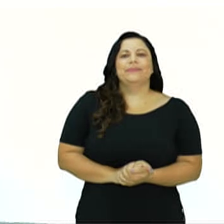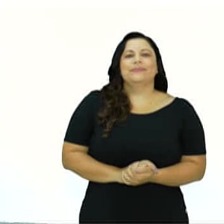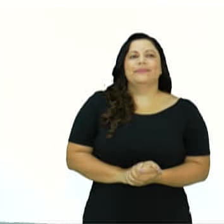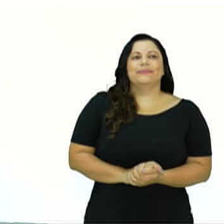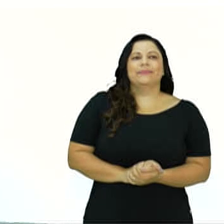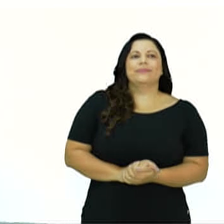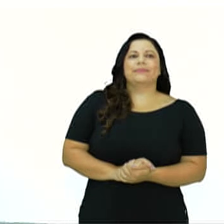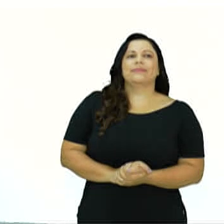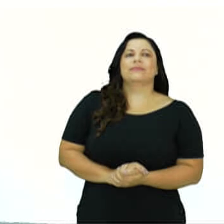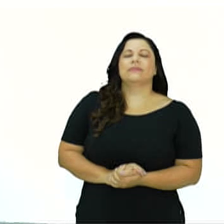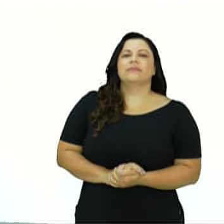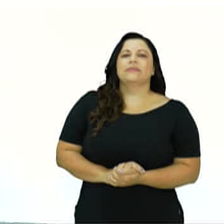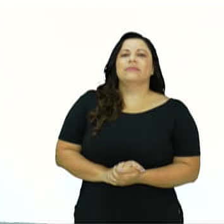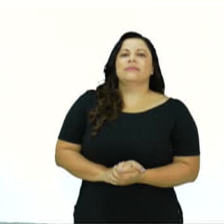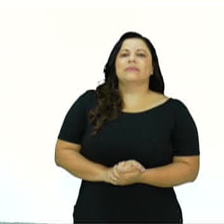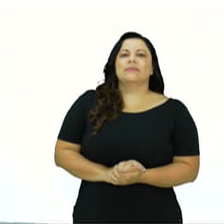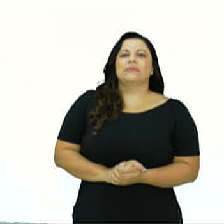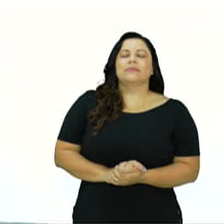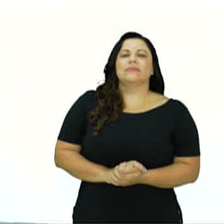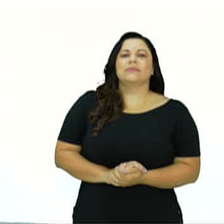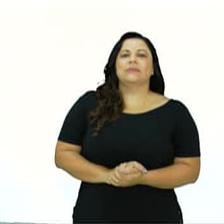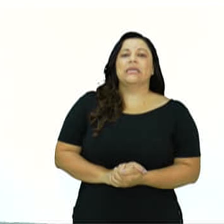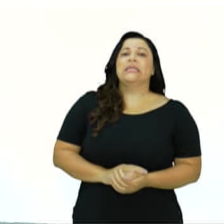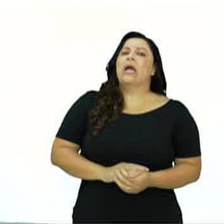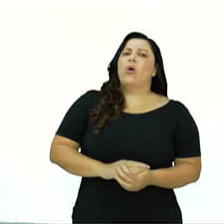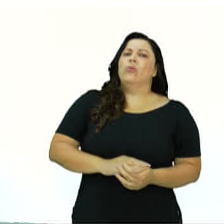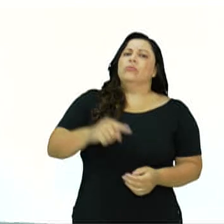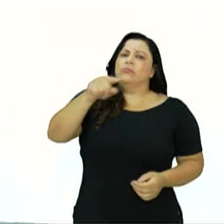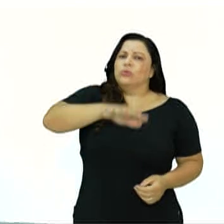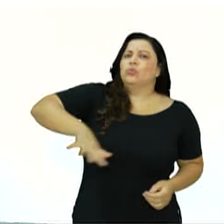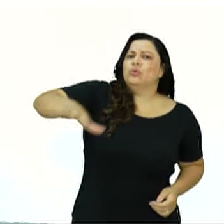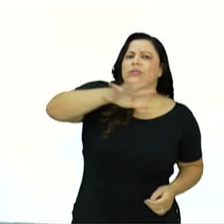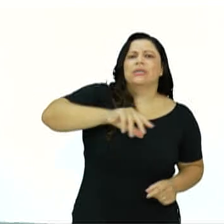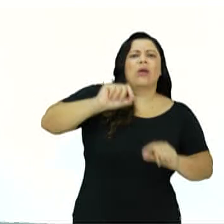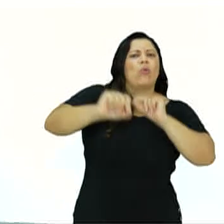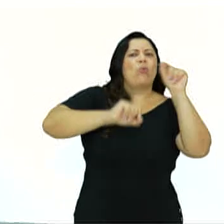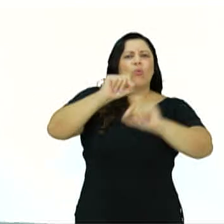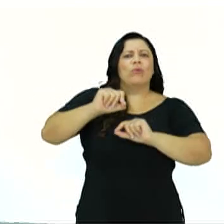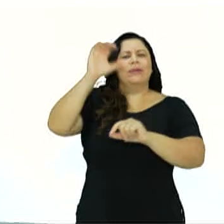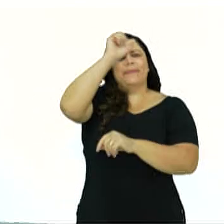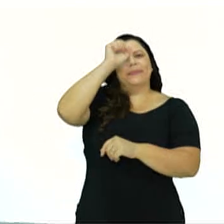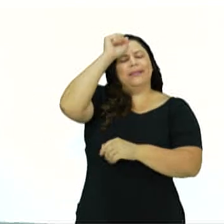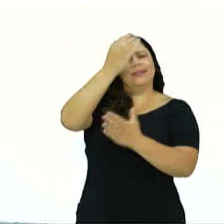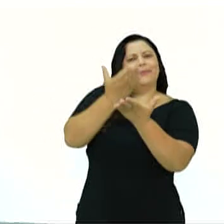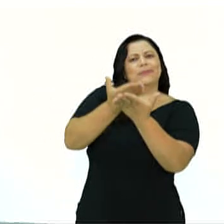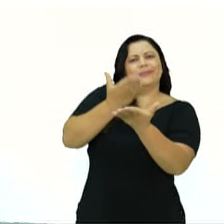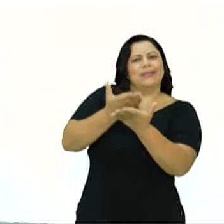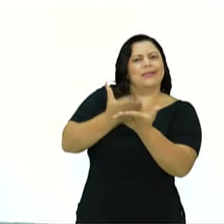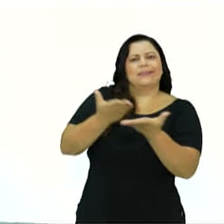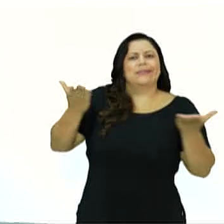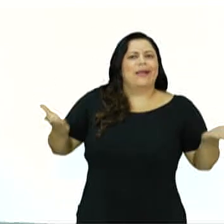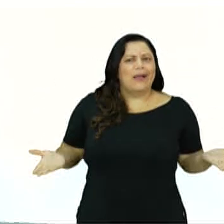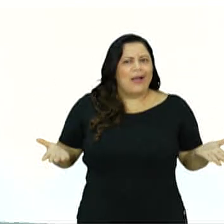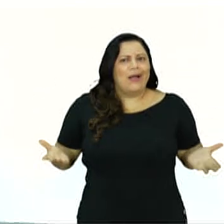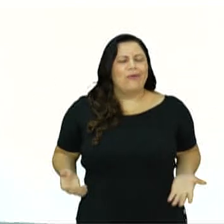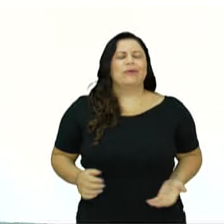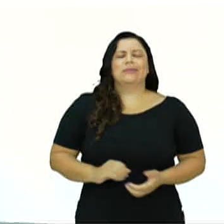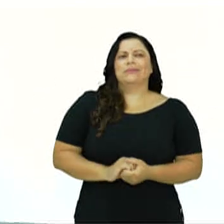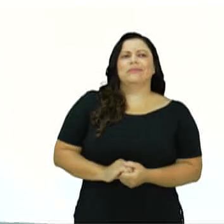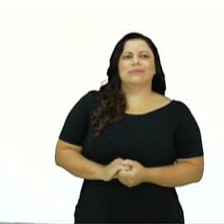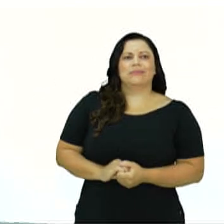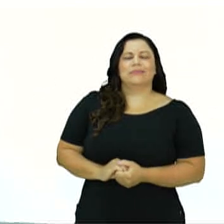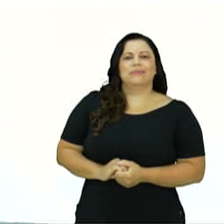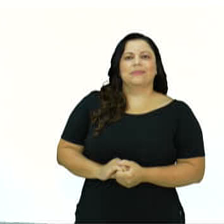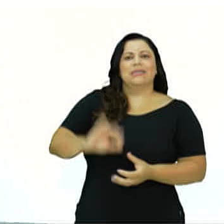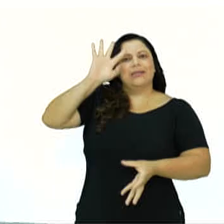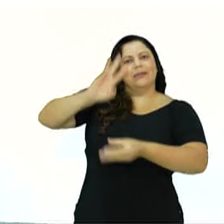Vamos aqui, né, no geral aqui. O que vimos nessa aula, pessoal? Então, assim, o tecido